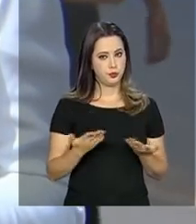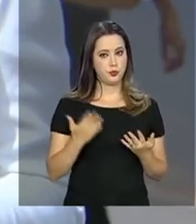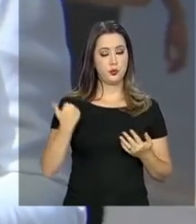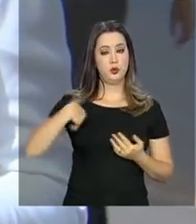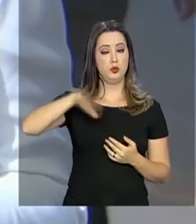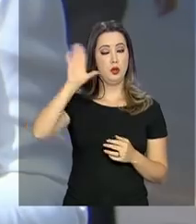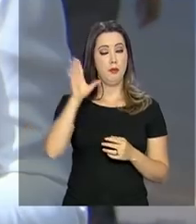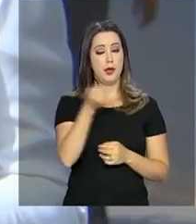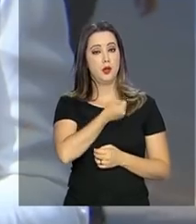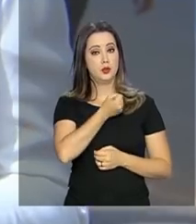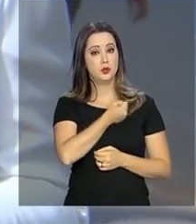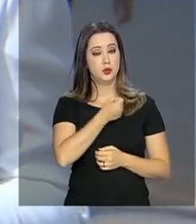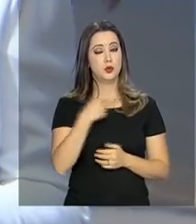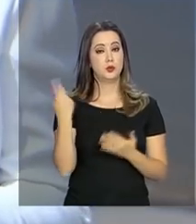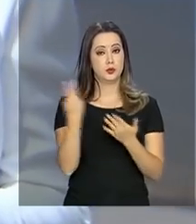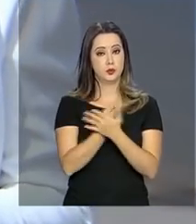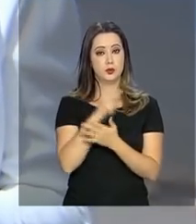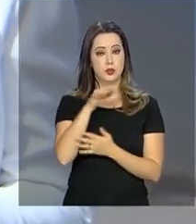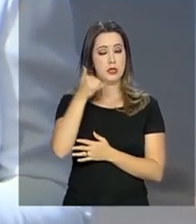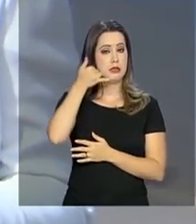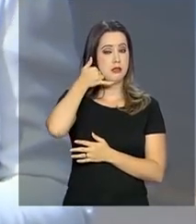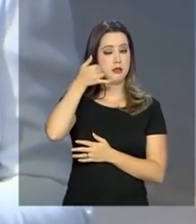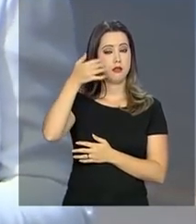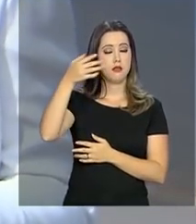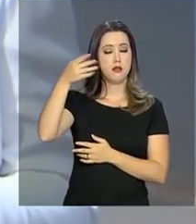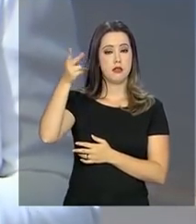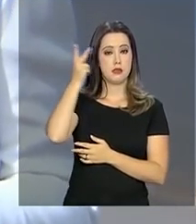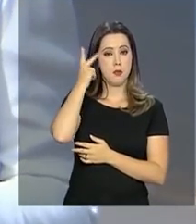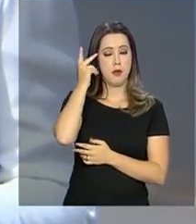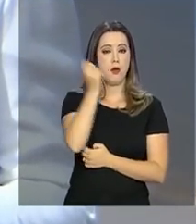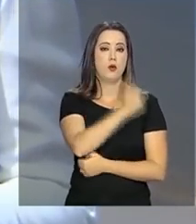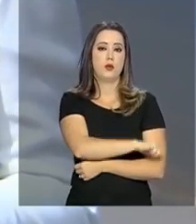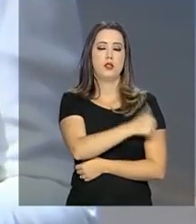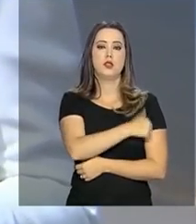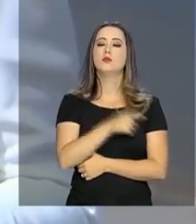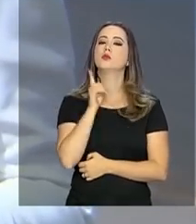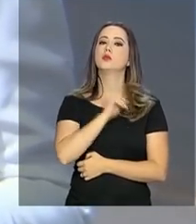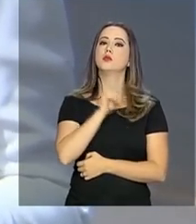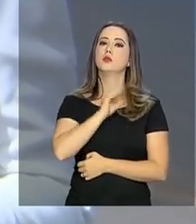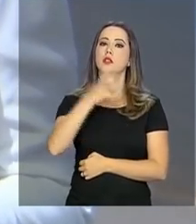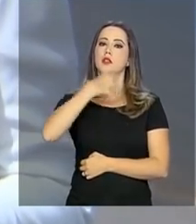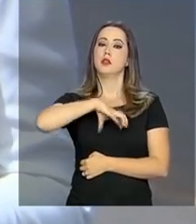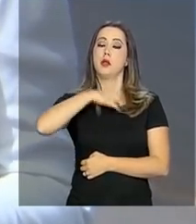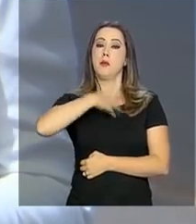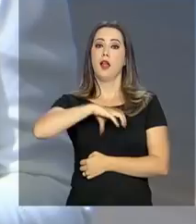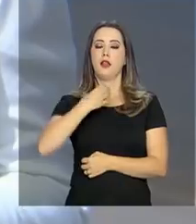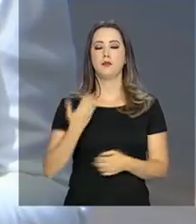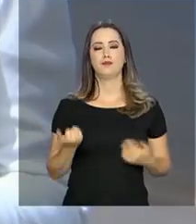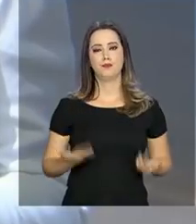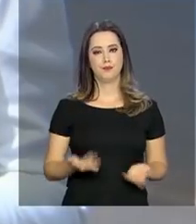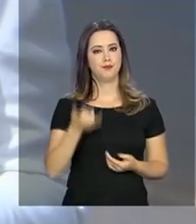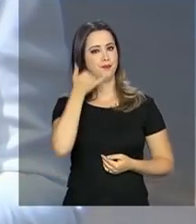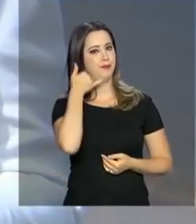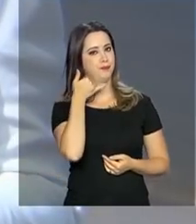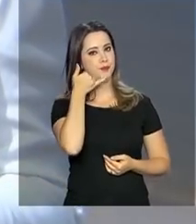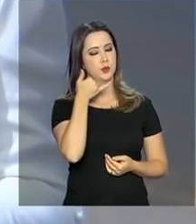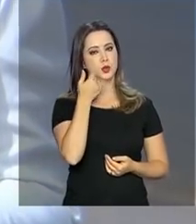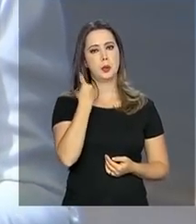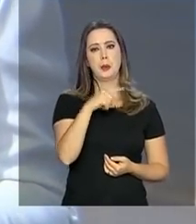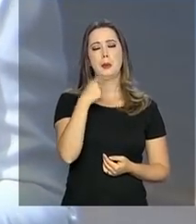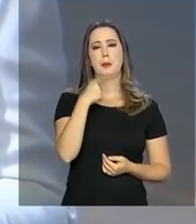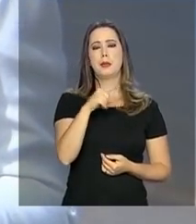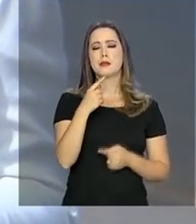maior número de registro estão São Paulo, Rio de Janeiro, Minas Gerais e Bahia. O Disque 180 recebe denúncias